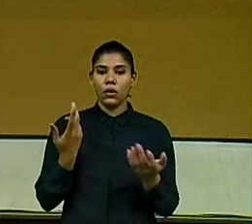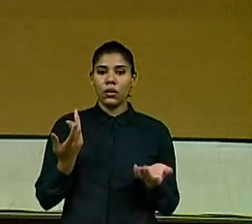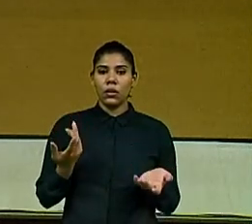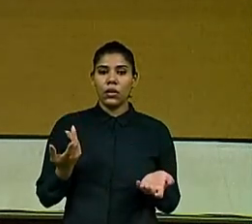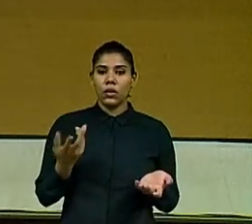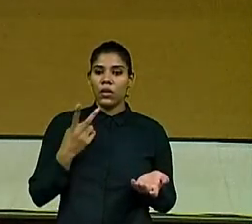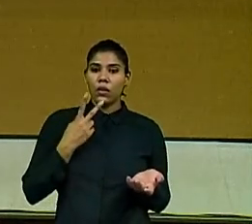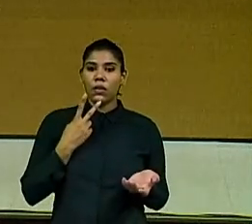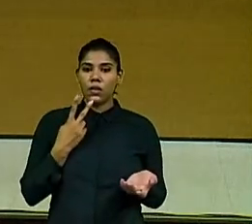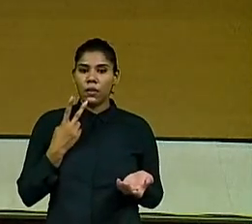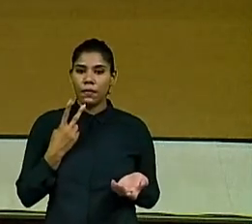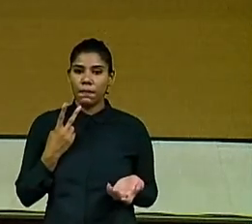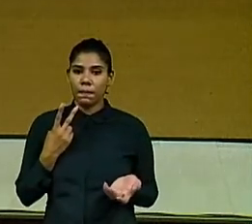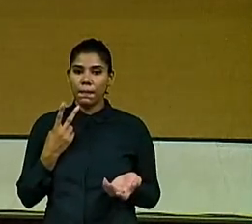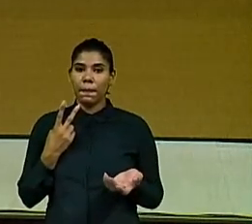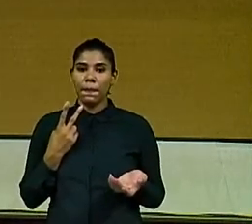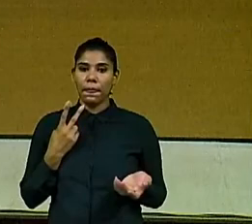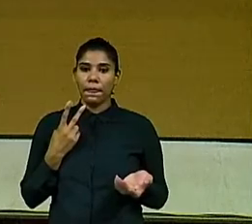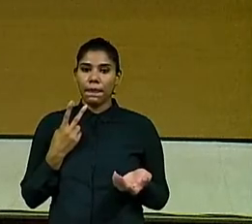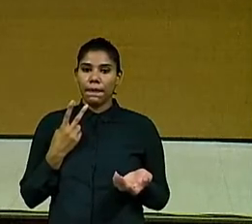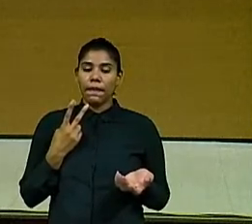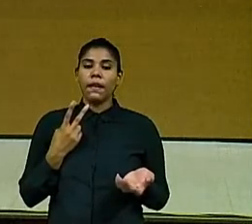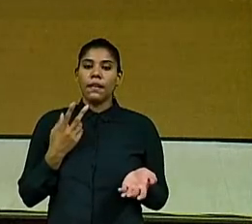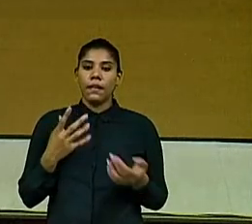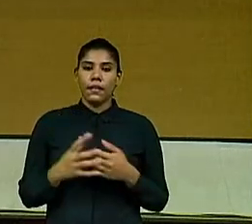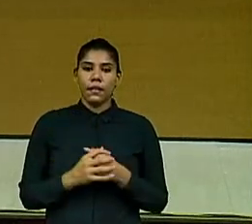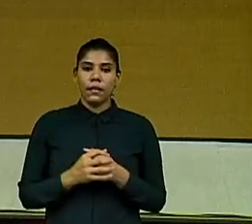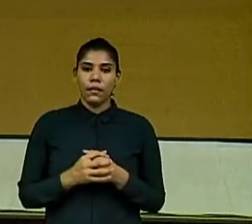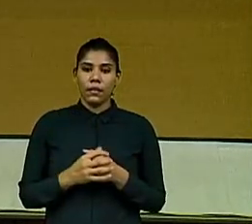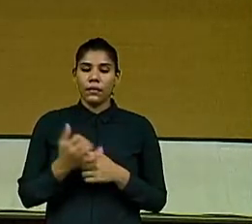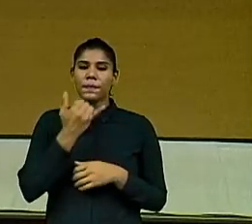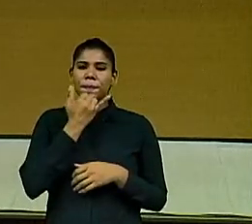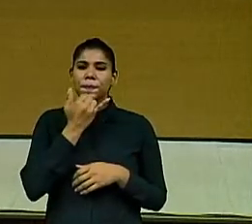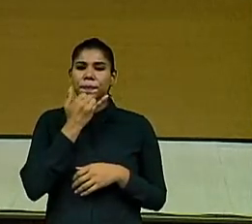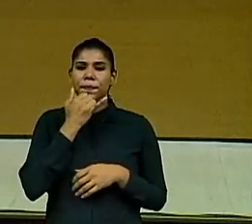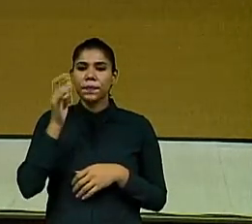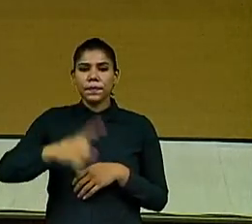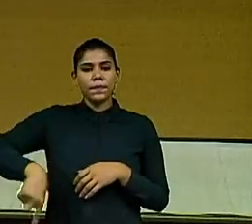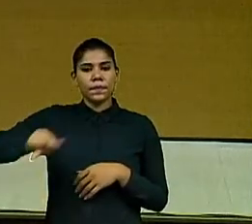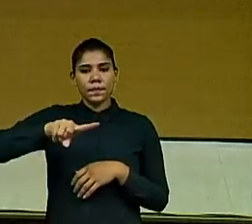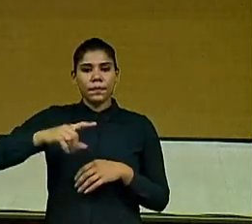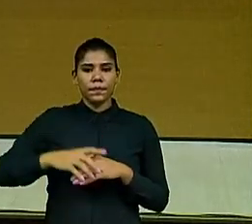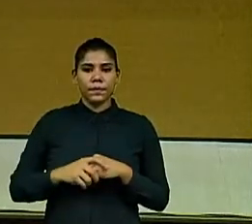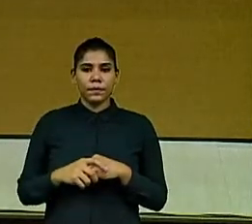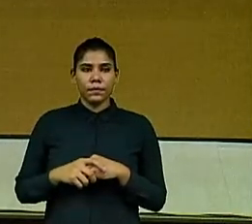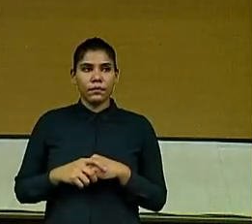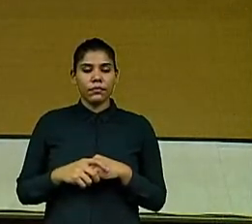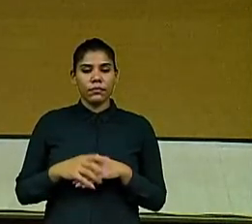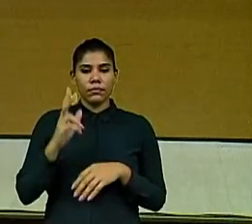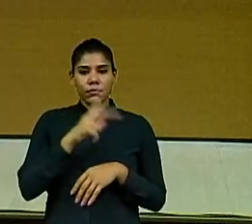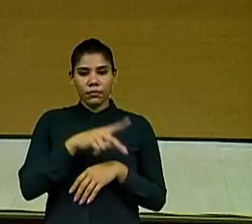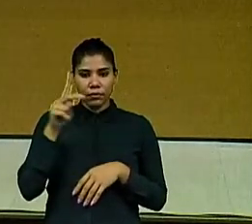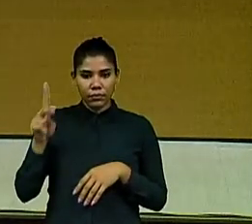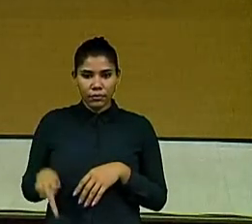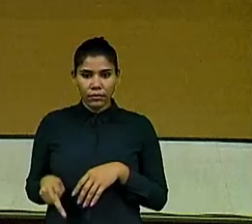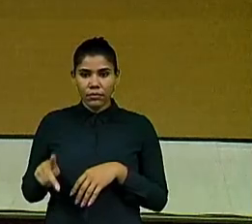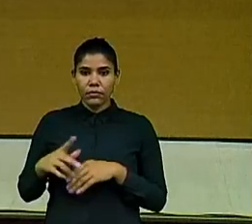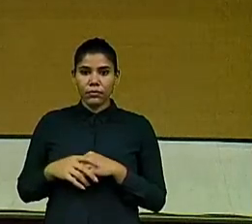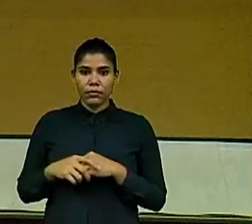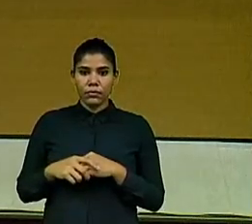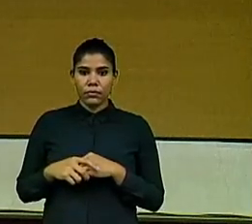eu tô invadindo muito o aluno do professor peço desculpas ao professor Tá mas